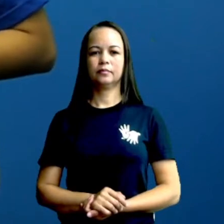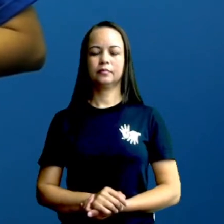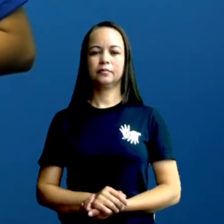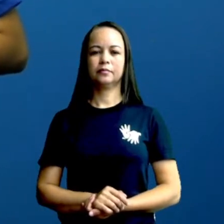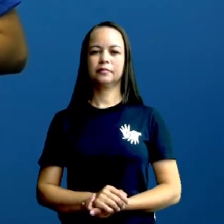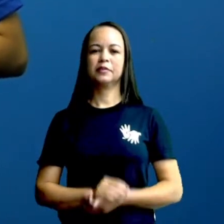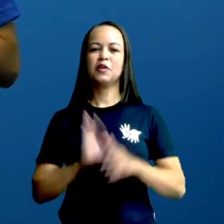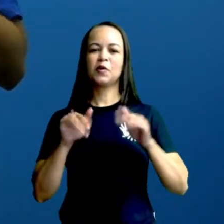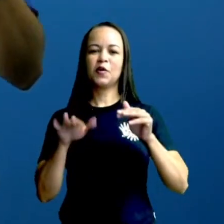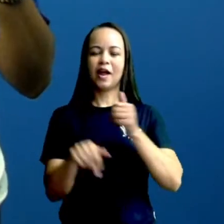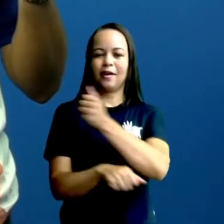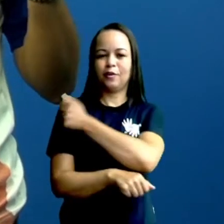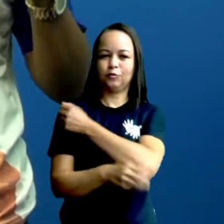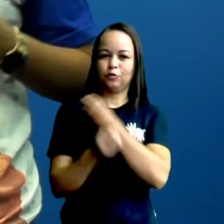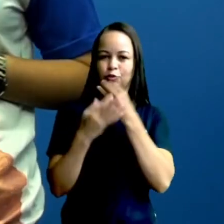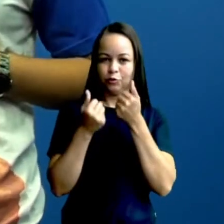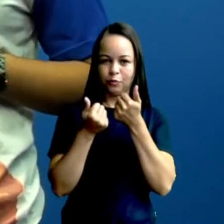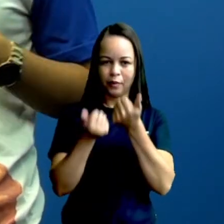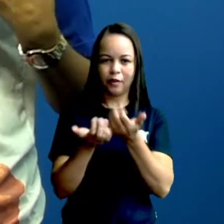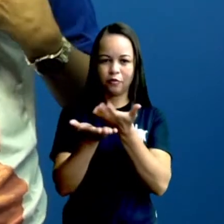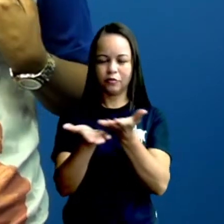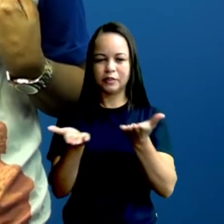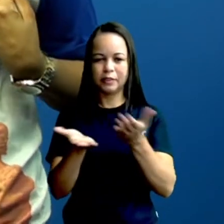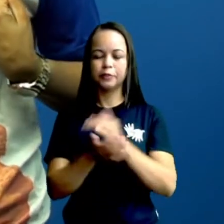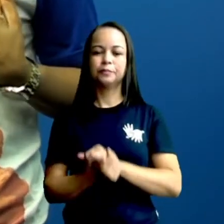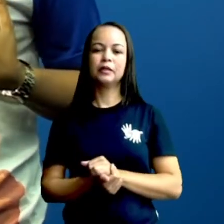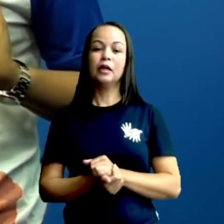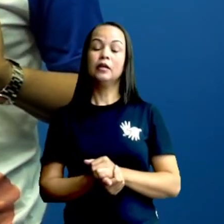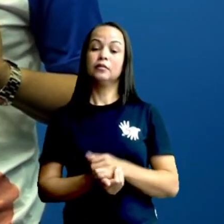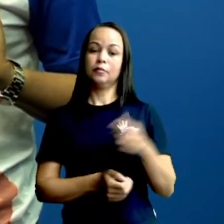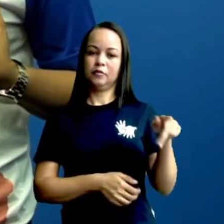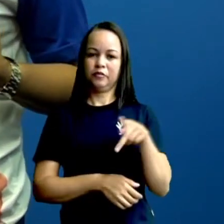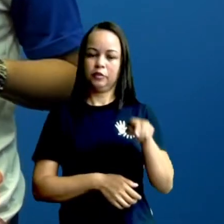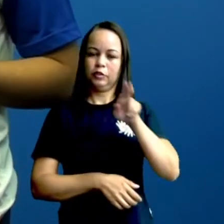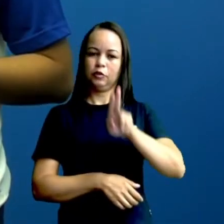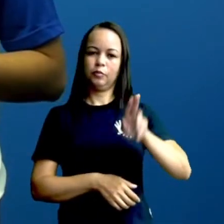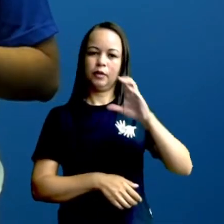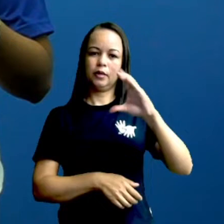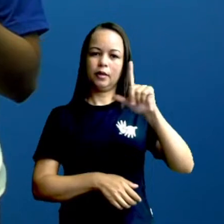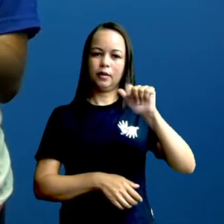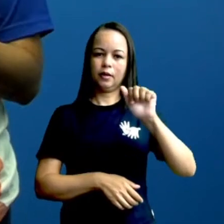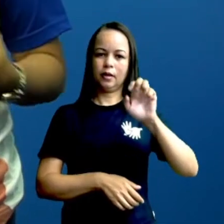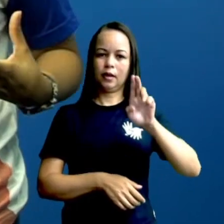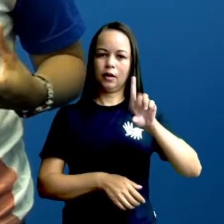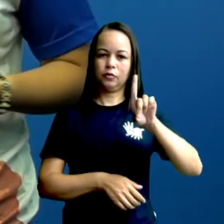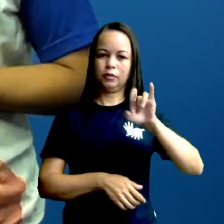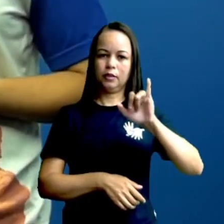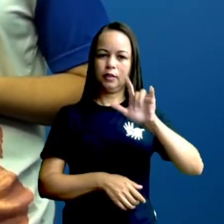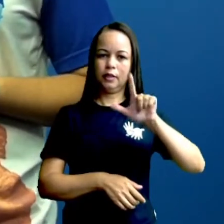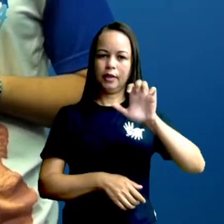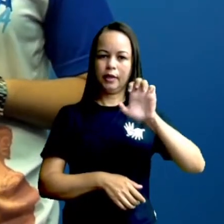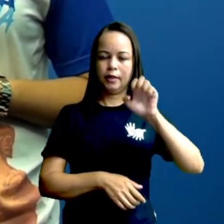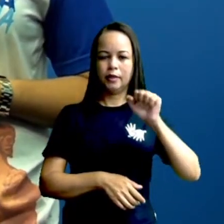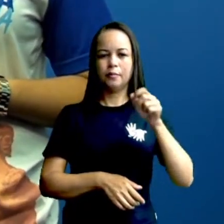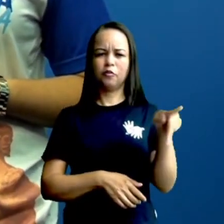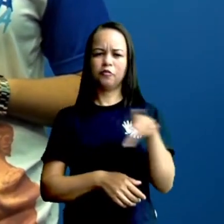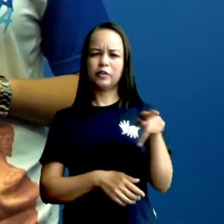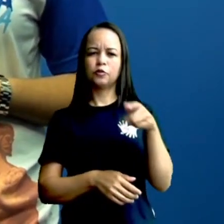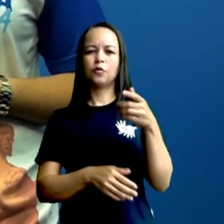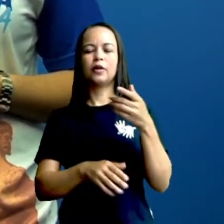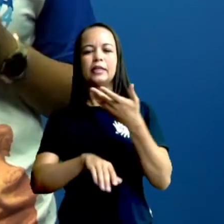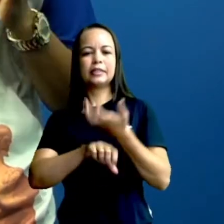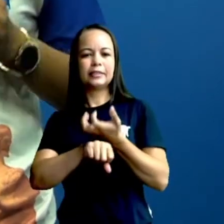Olá pessoal, como estão? Espero que bem. Eu sou a professora Claudilene, professora de matemática. E aí,